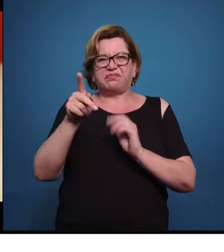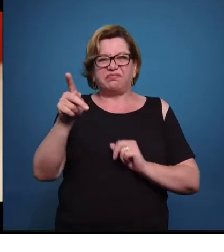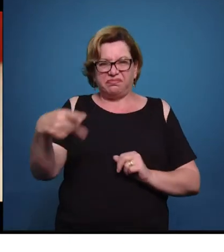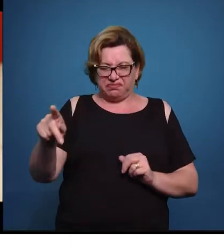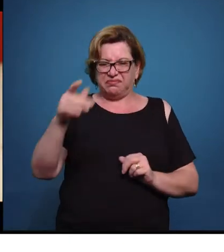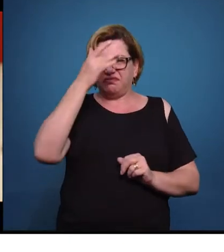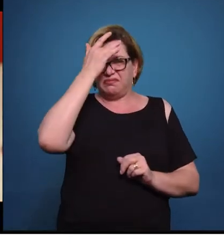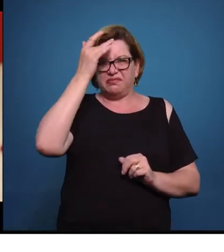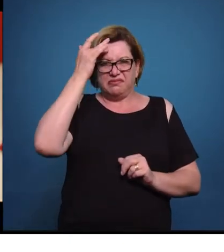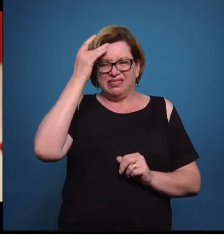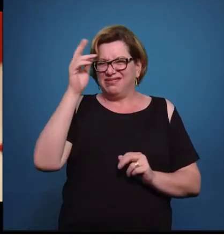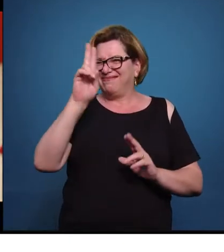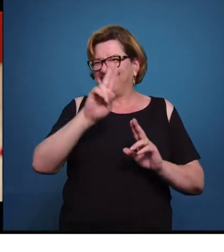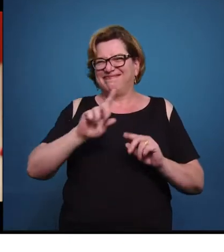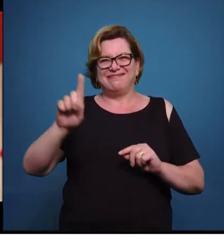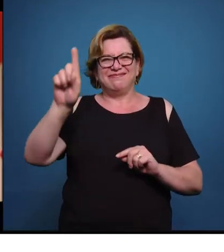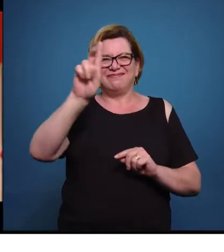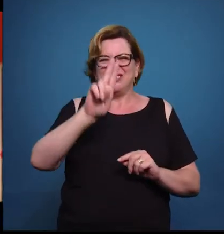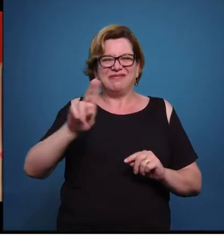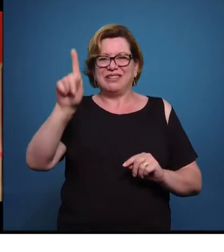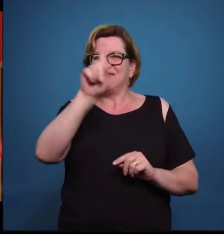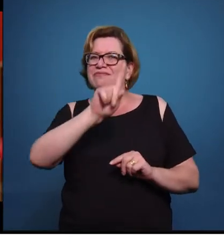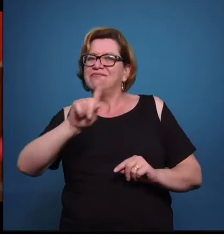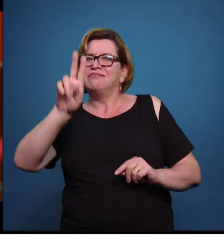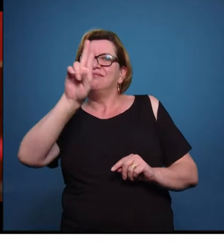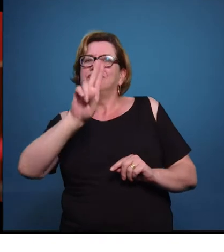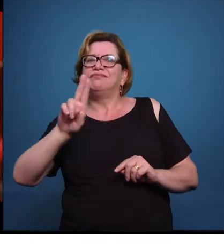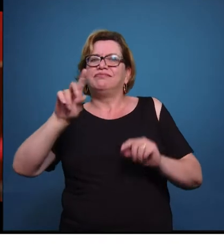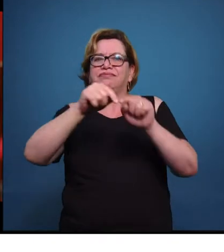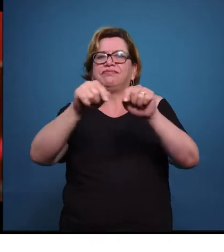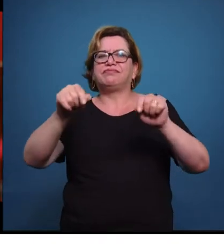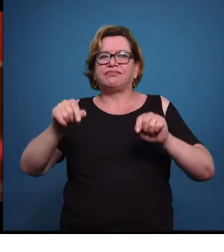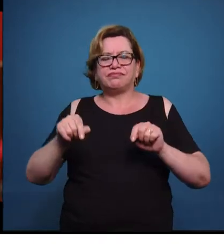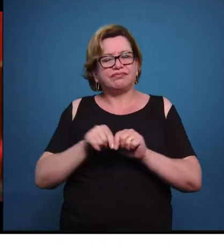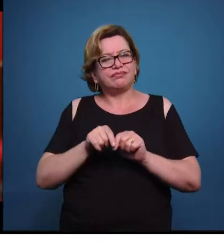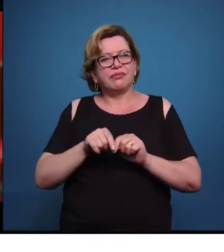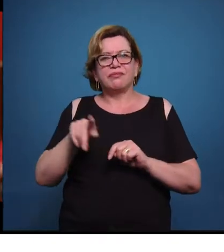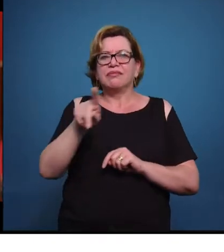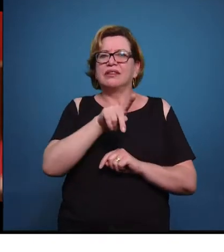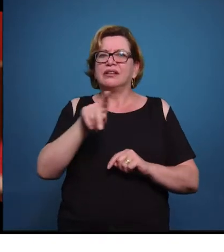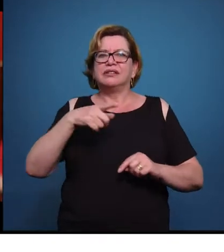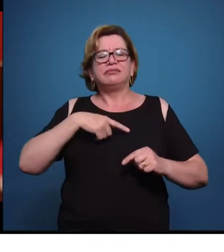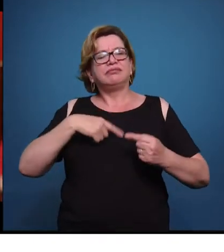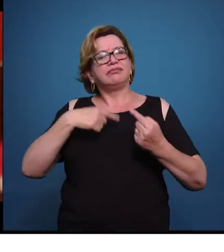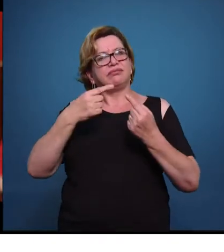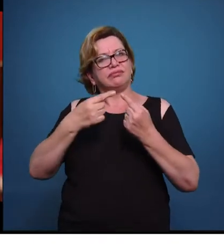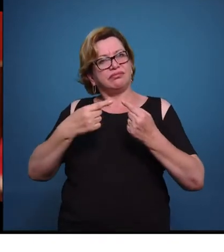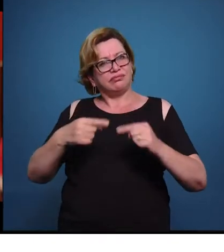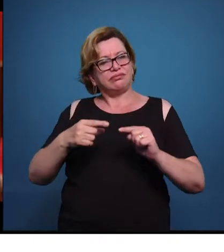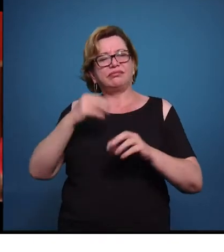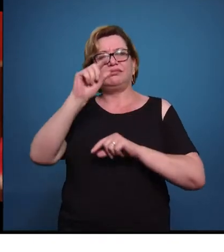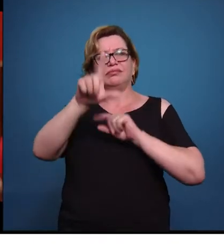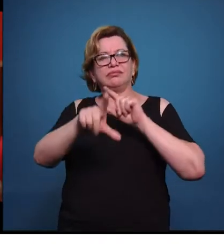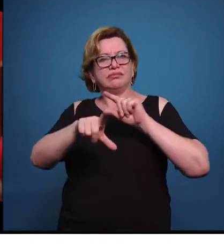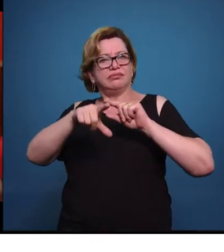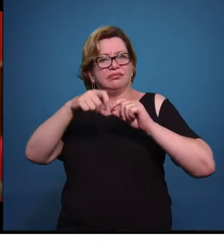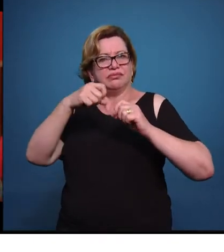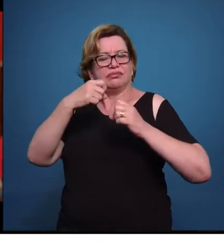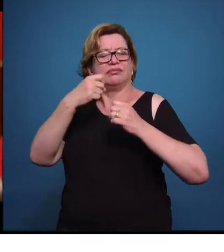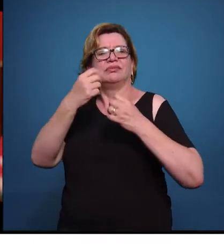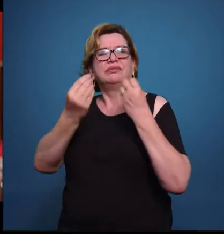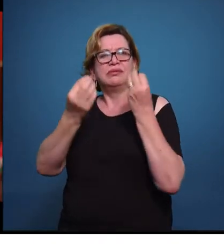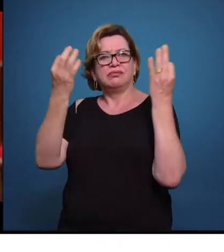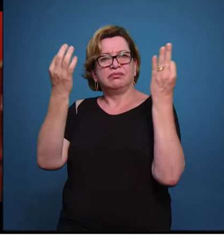pena ser consumido, muito menos levado para a sala de aula. O professor tem um grande desafio na área do entretenimento e da mídia